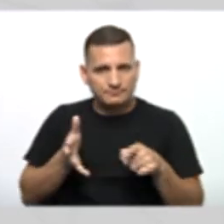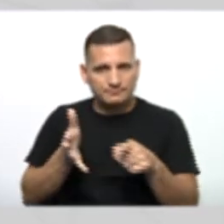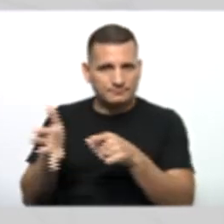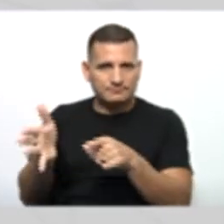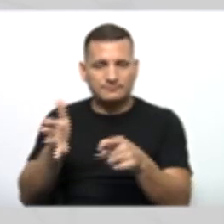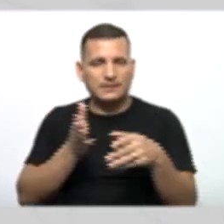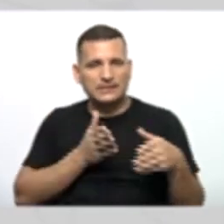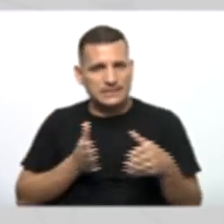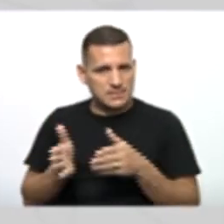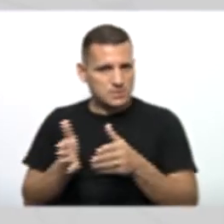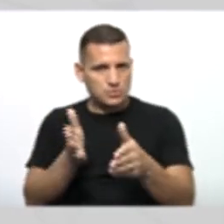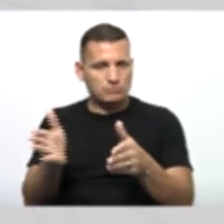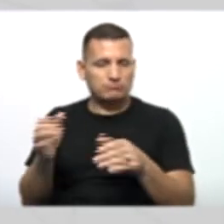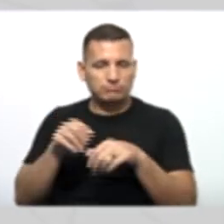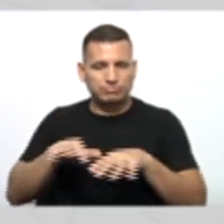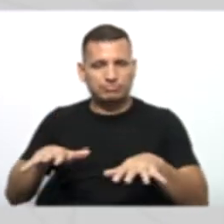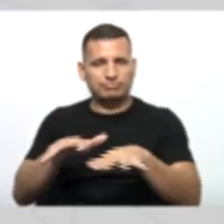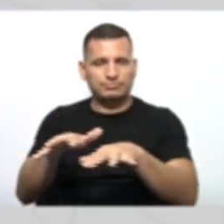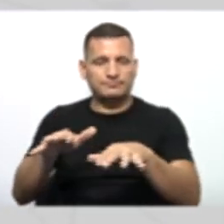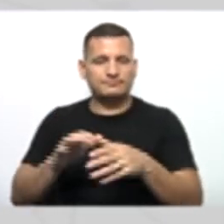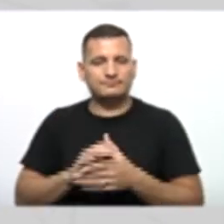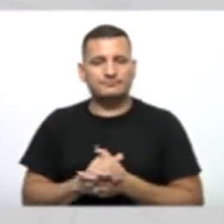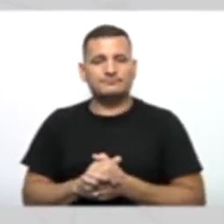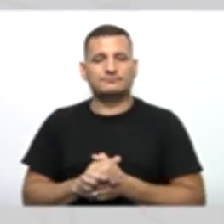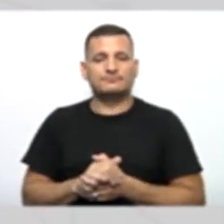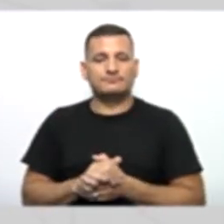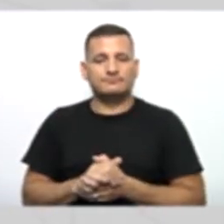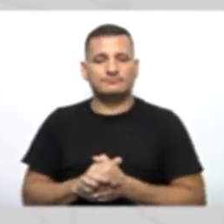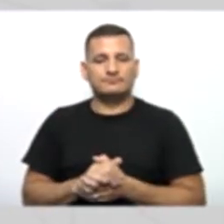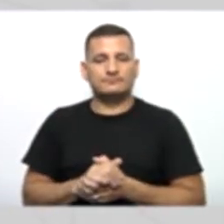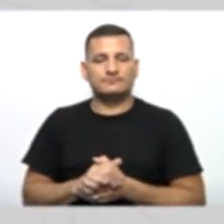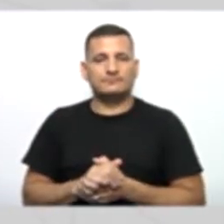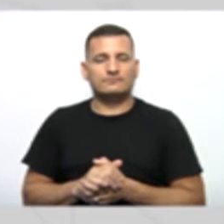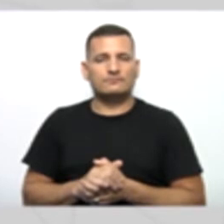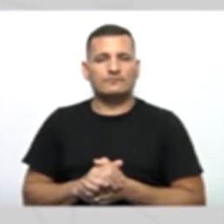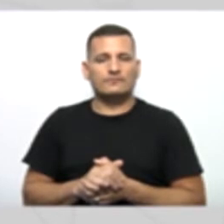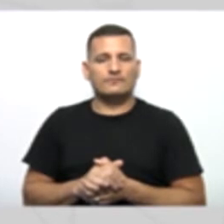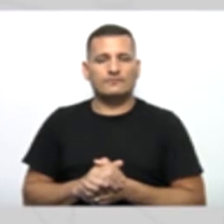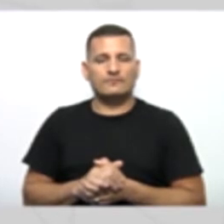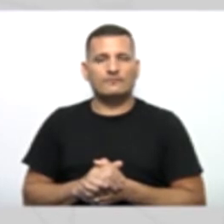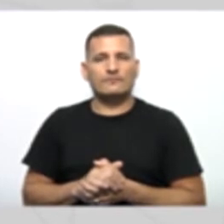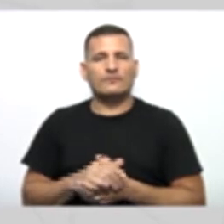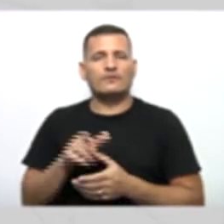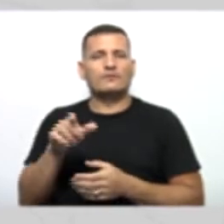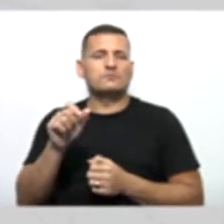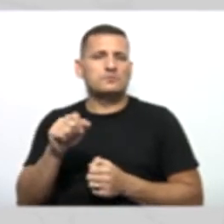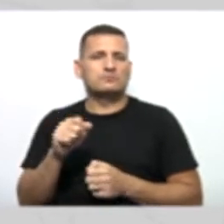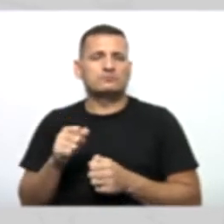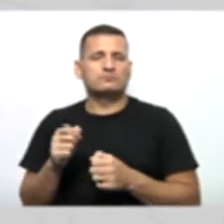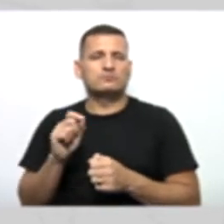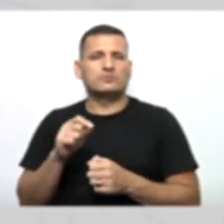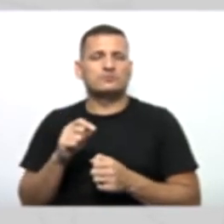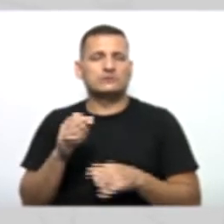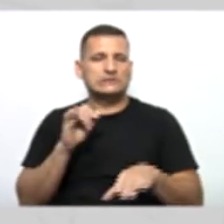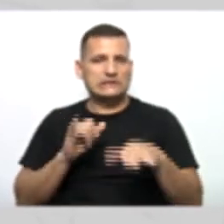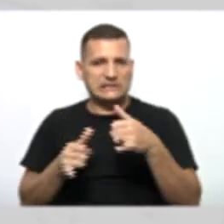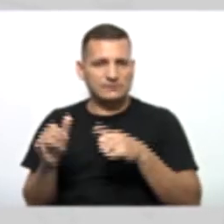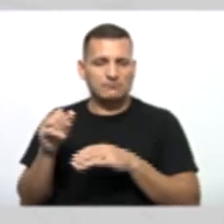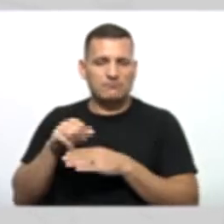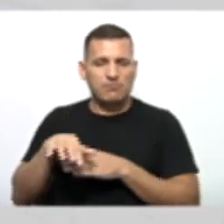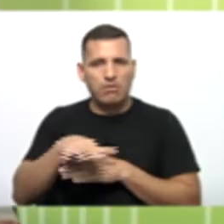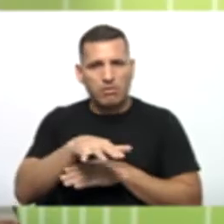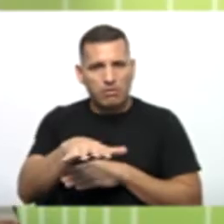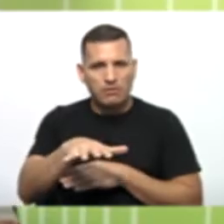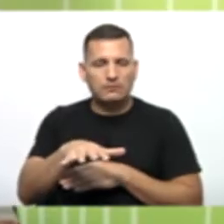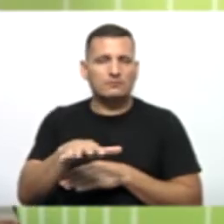solo. Essa contaminação pode ser por derrame de produtos químicos, por exemplo, que podem